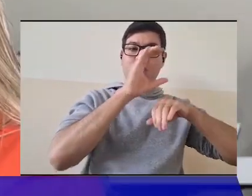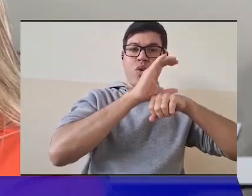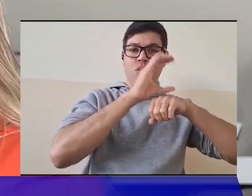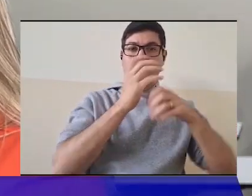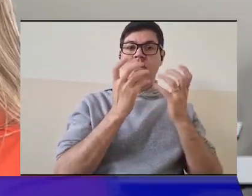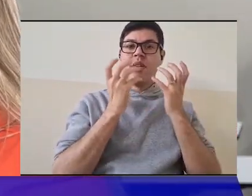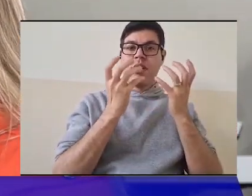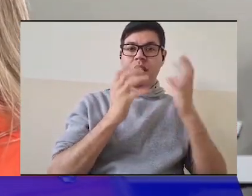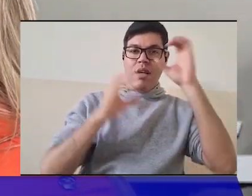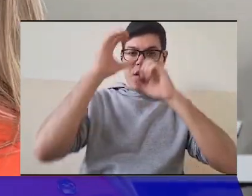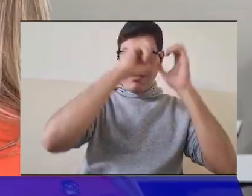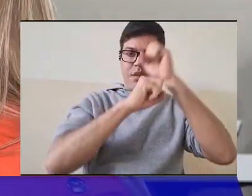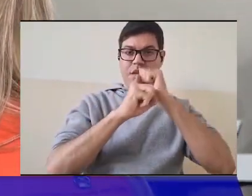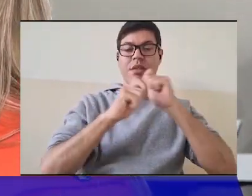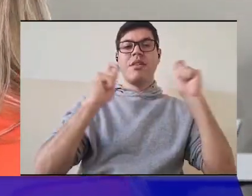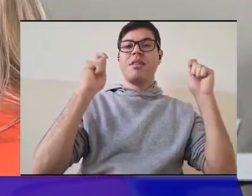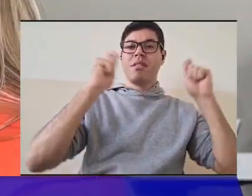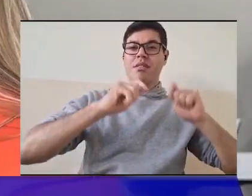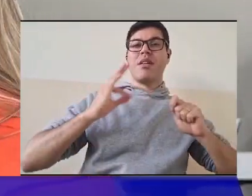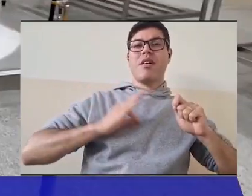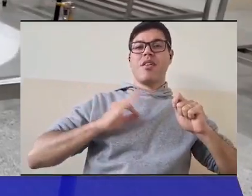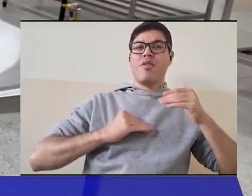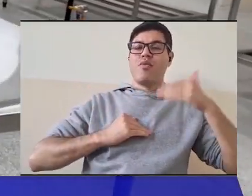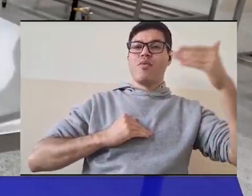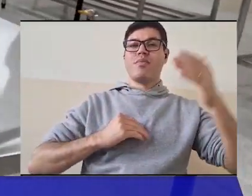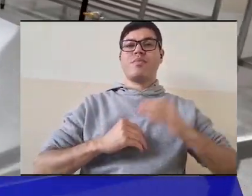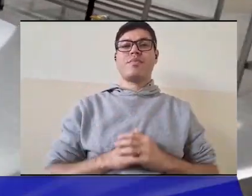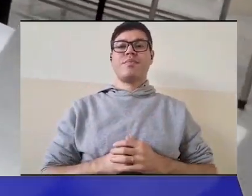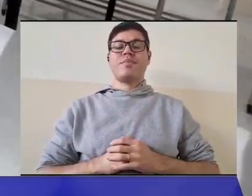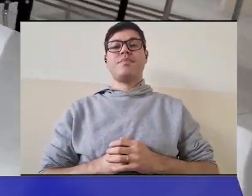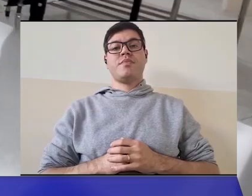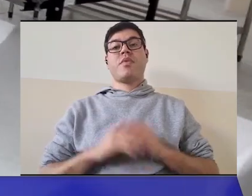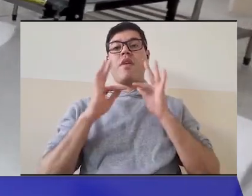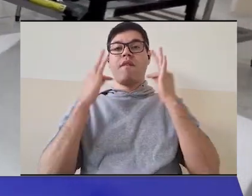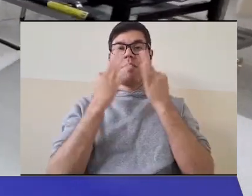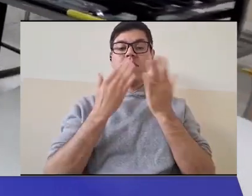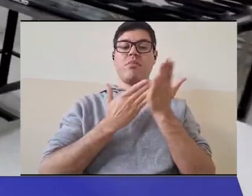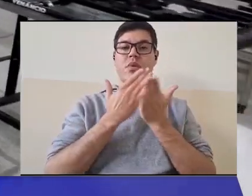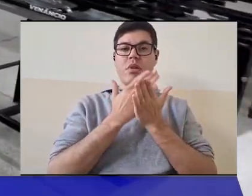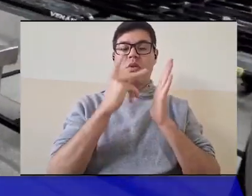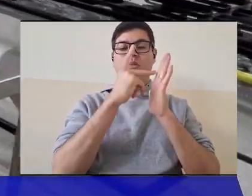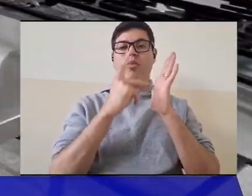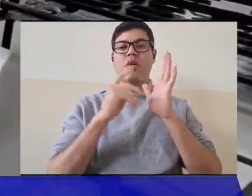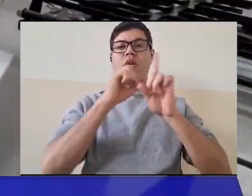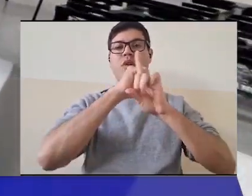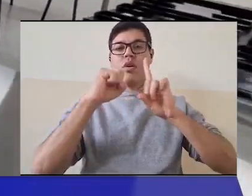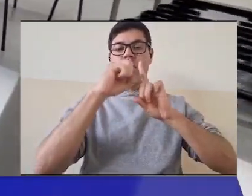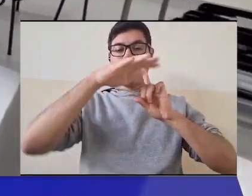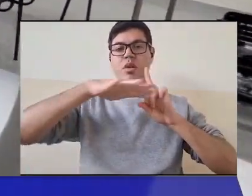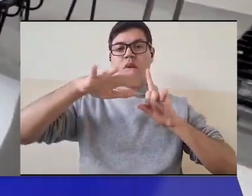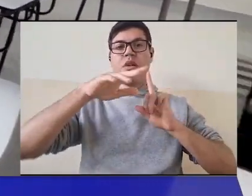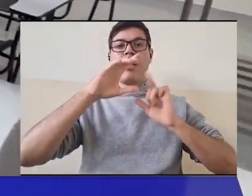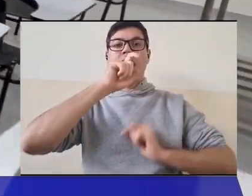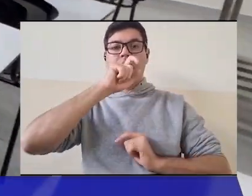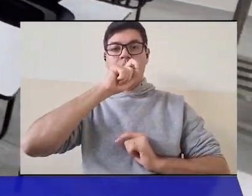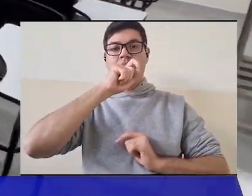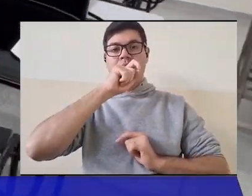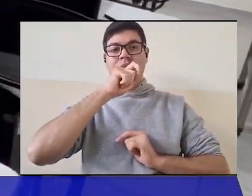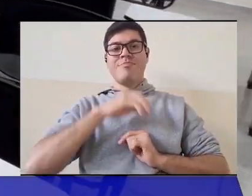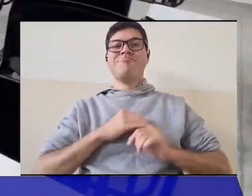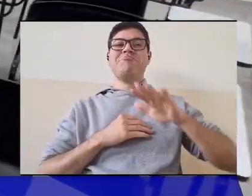fazendo curso com a gente, também está visando geração de renda. As famílias que participam de projetos sociais do município serão